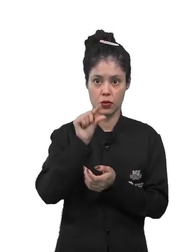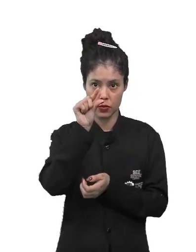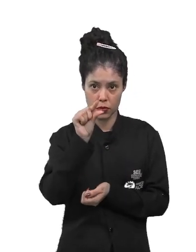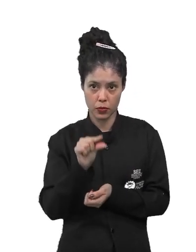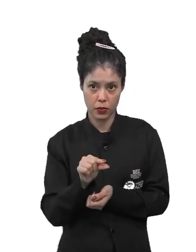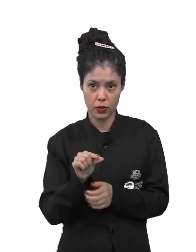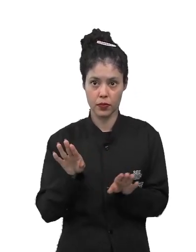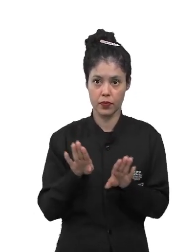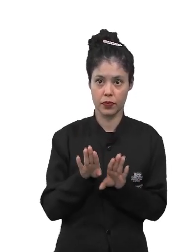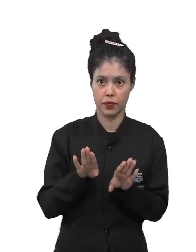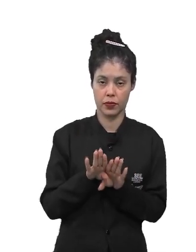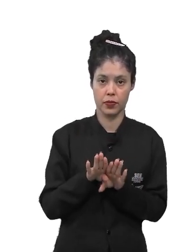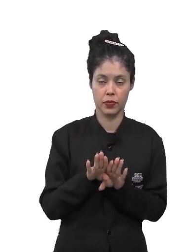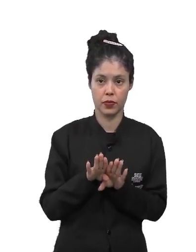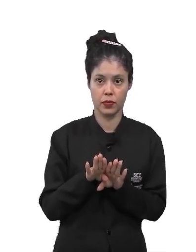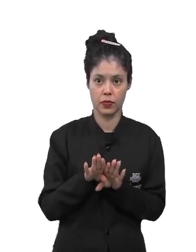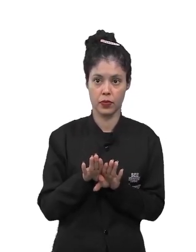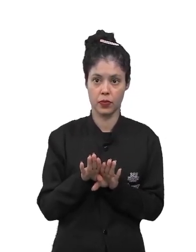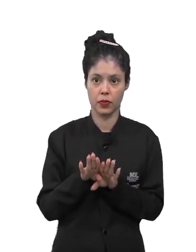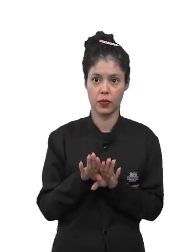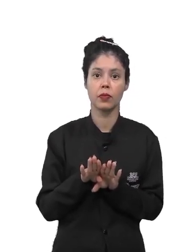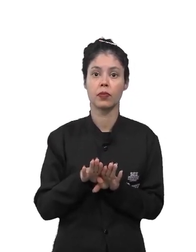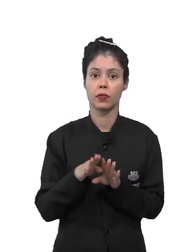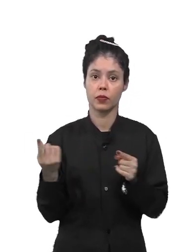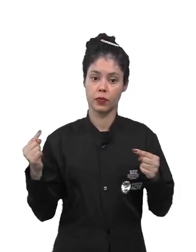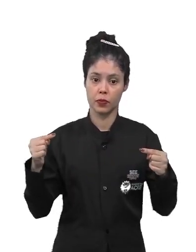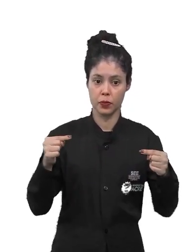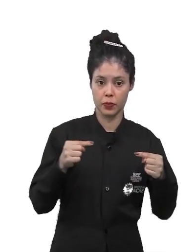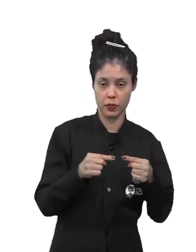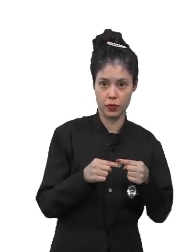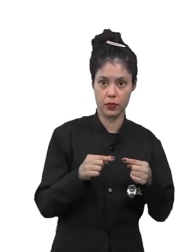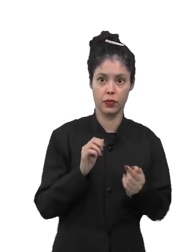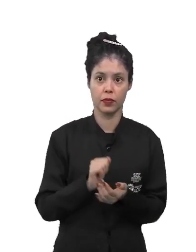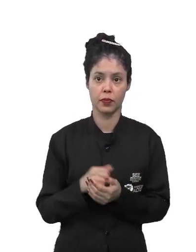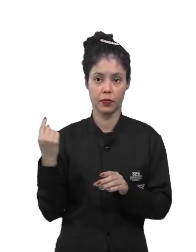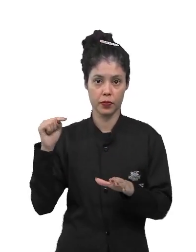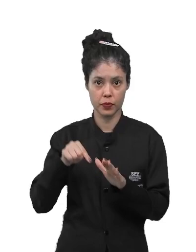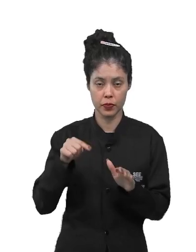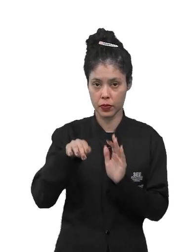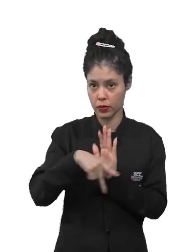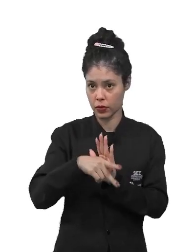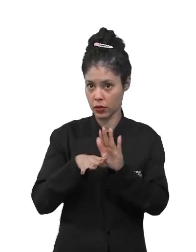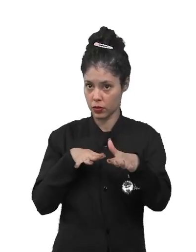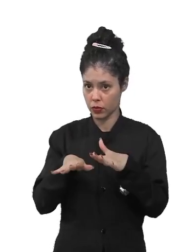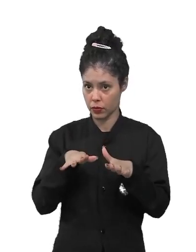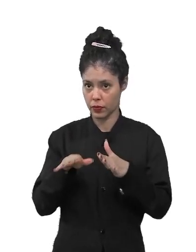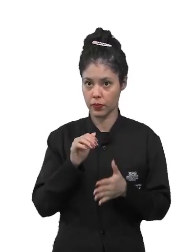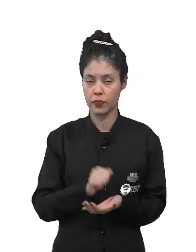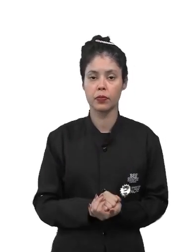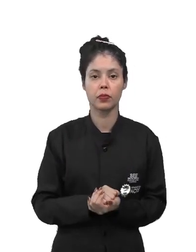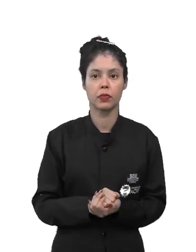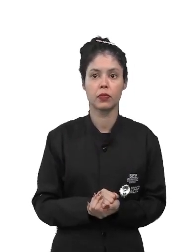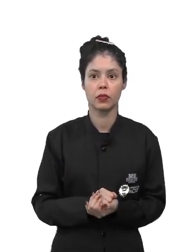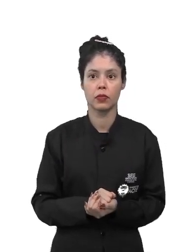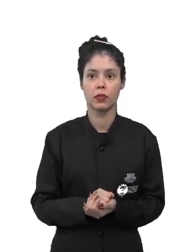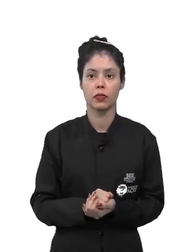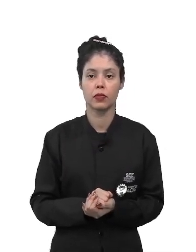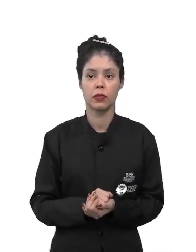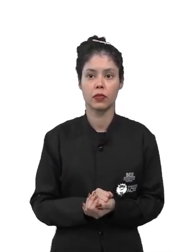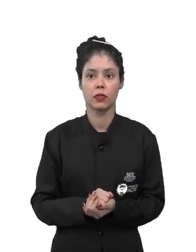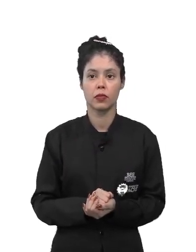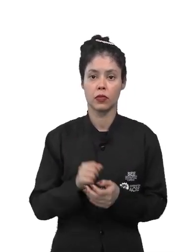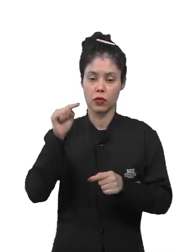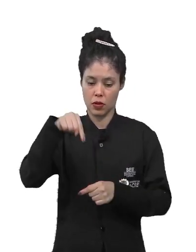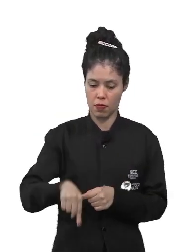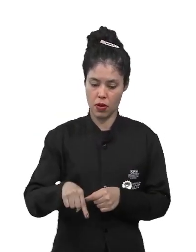pouquinho e chegue ao lado, correto? Que chegue mais ao centro. Então tem que ter esse movimento. Um movimento que baixa e